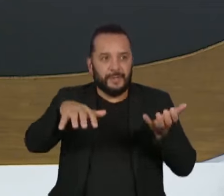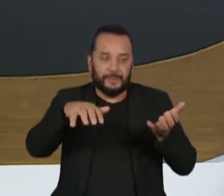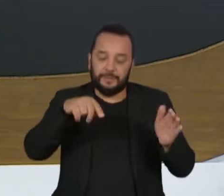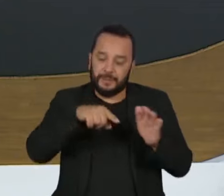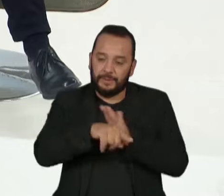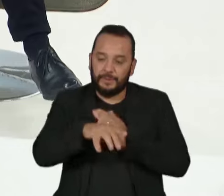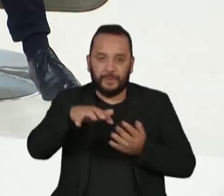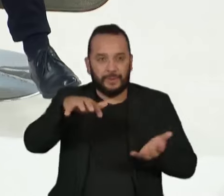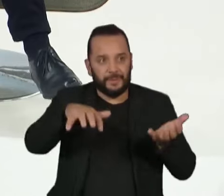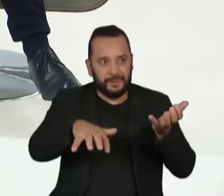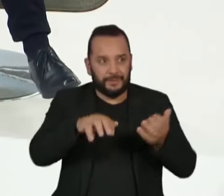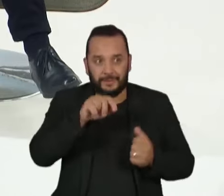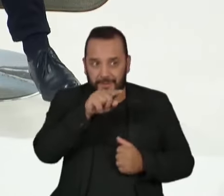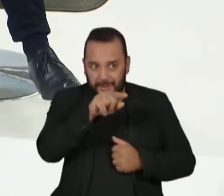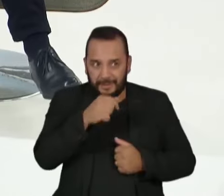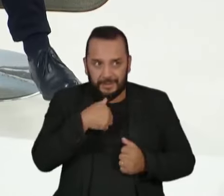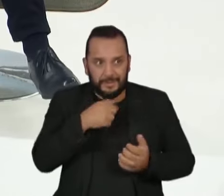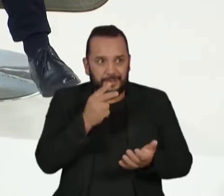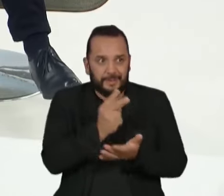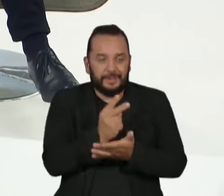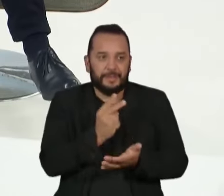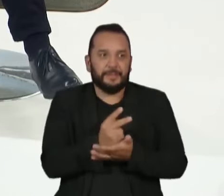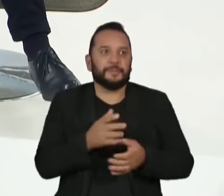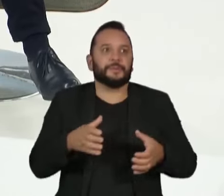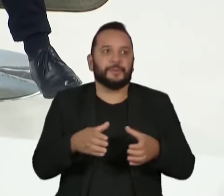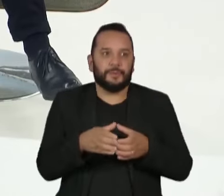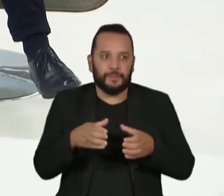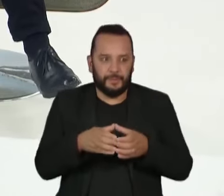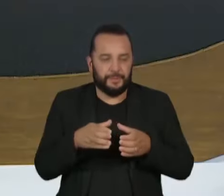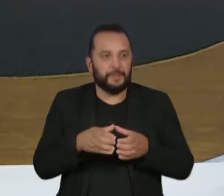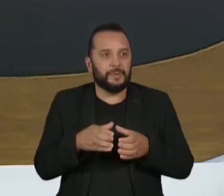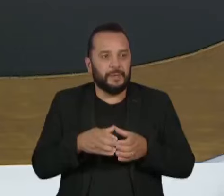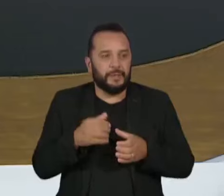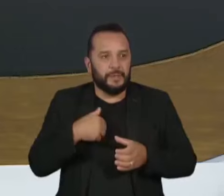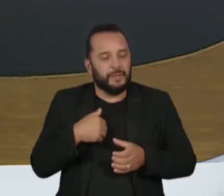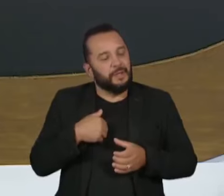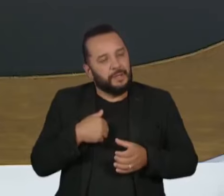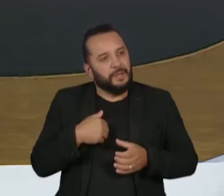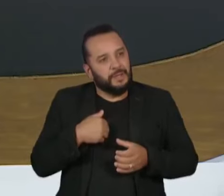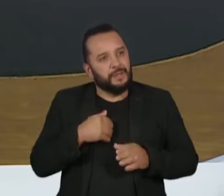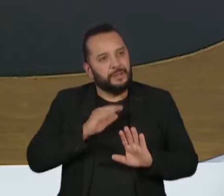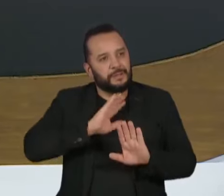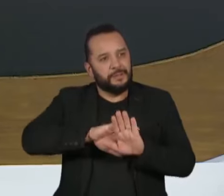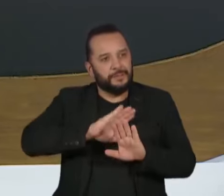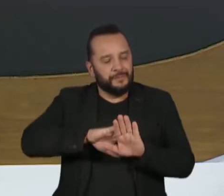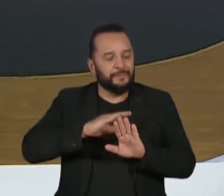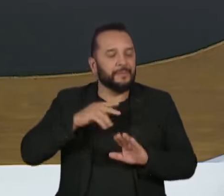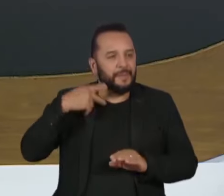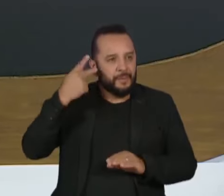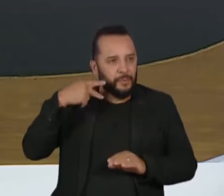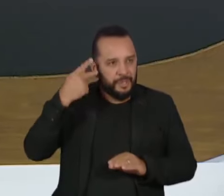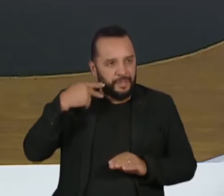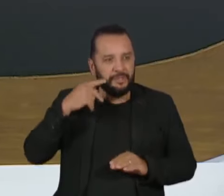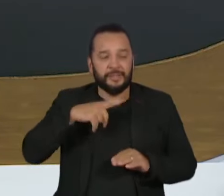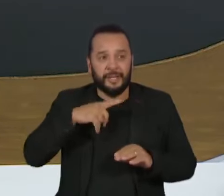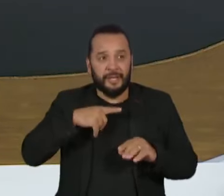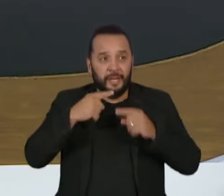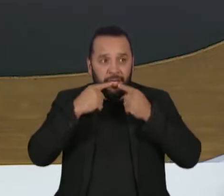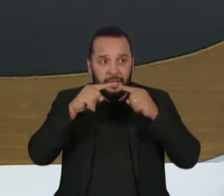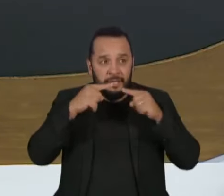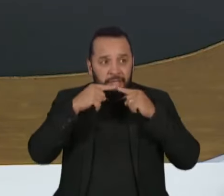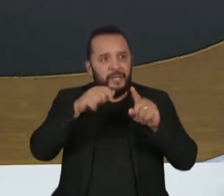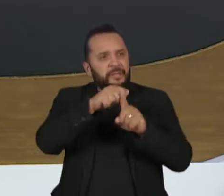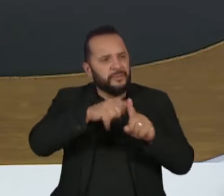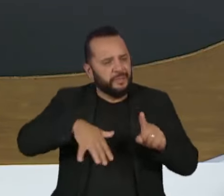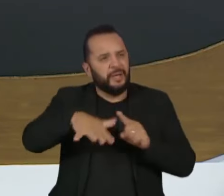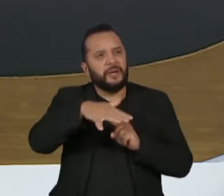desse Congresso. Vocês sempre foram uma banda muito política, com uma pegada ali de crítica social e crítica política muito